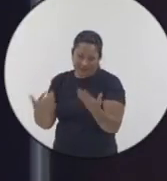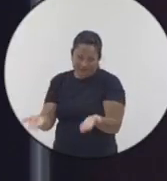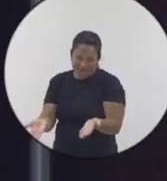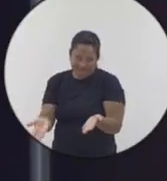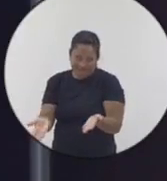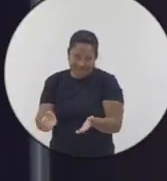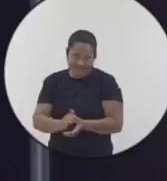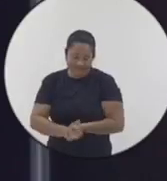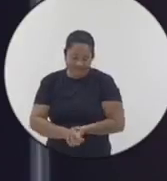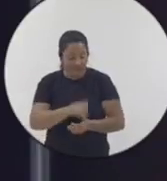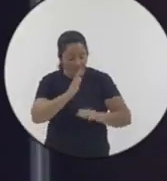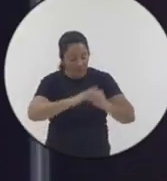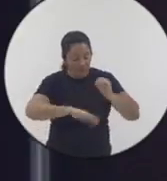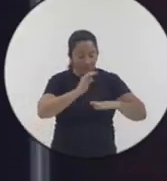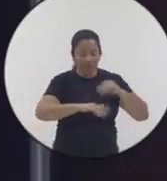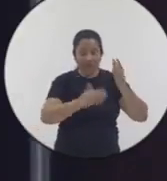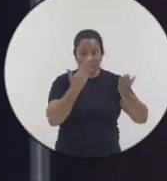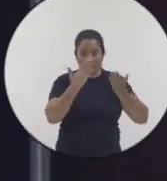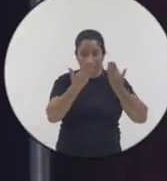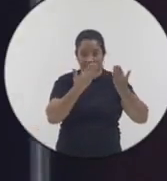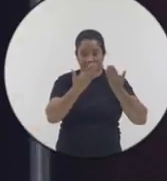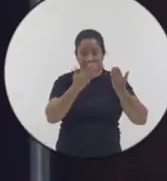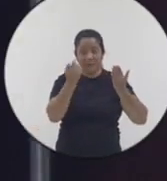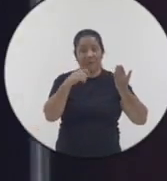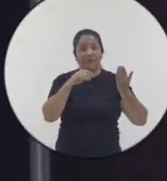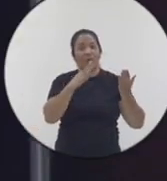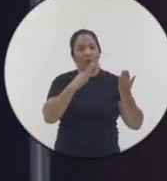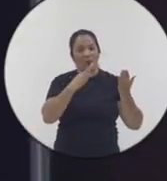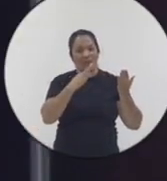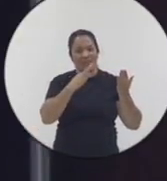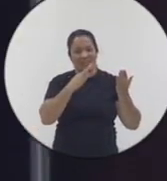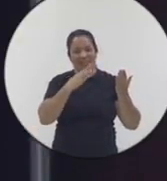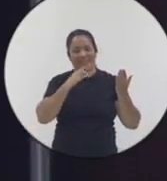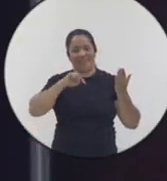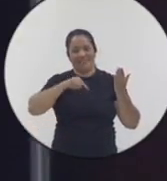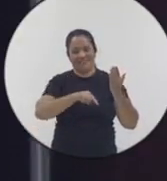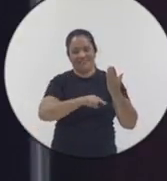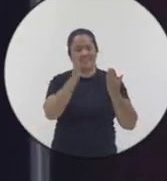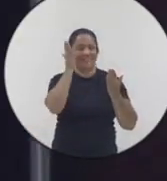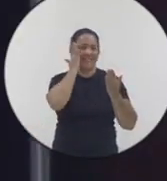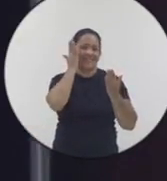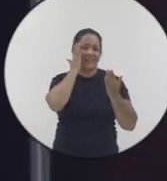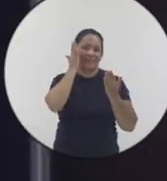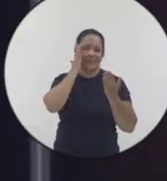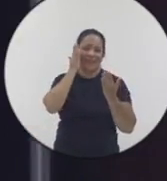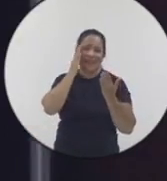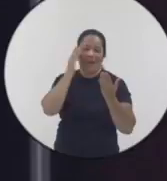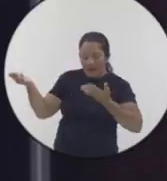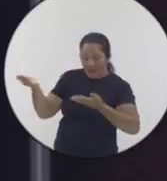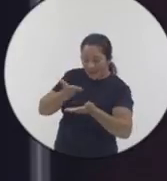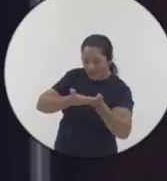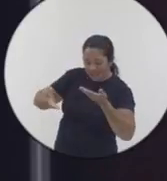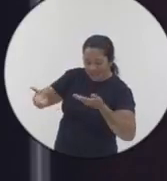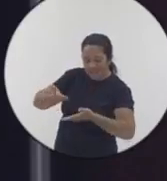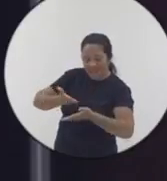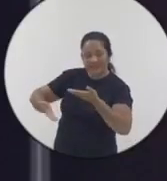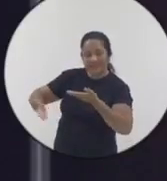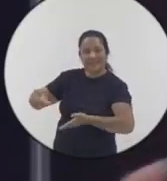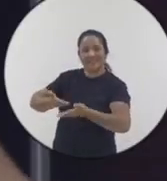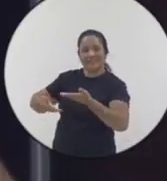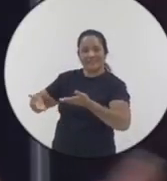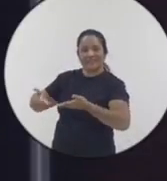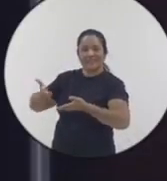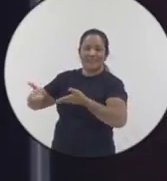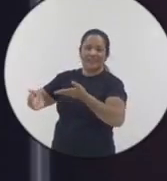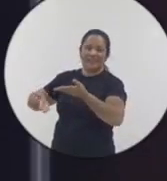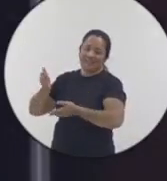nossas propriedades, ele vai empetelhar e ele vai transformar essa via cursos ainda mais difícil e nos afastar ainda